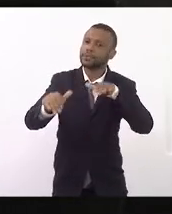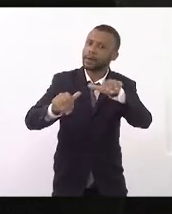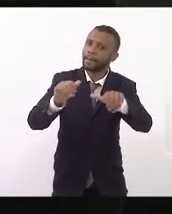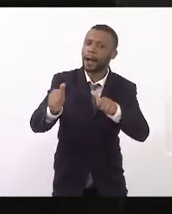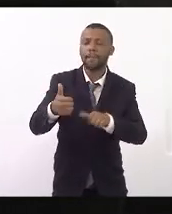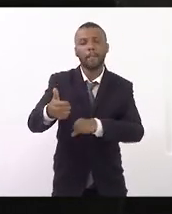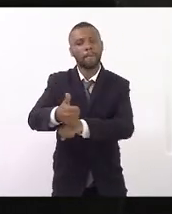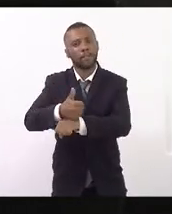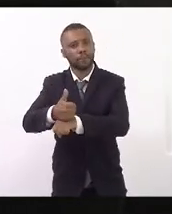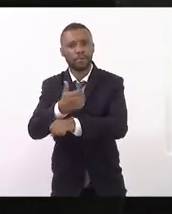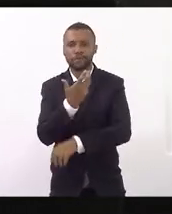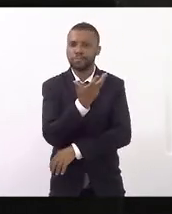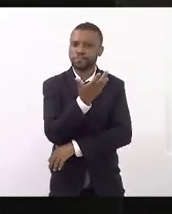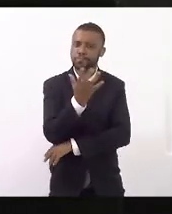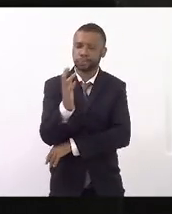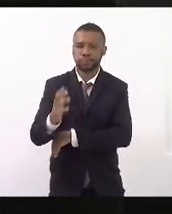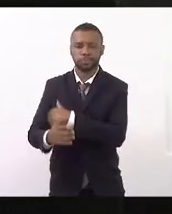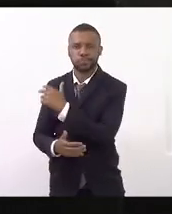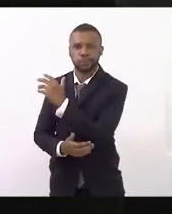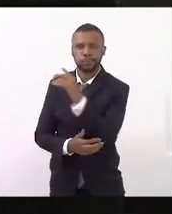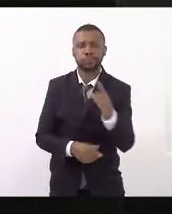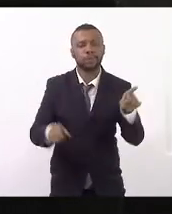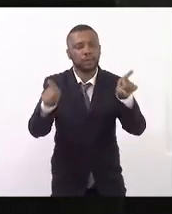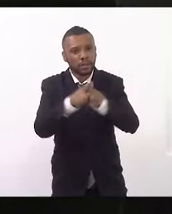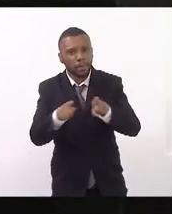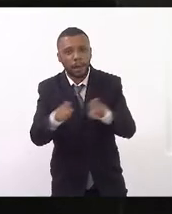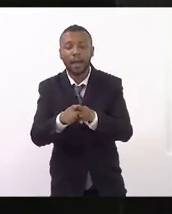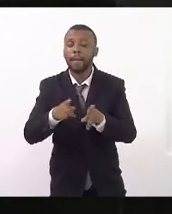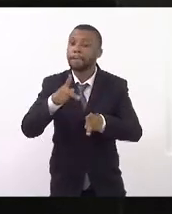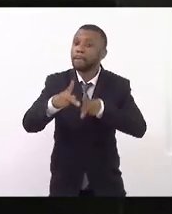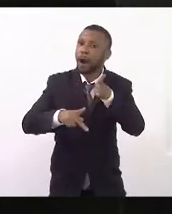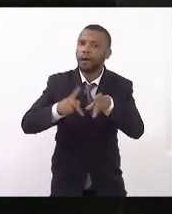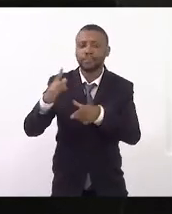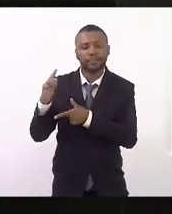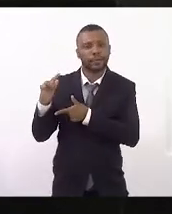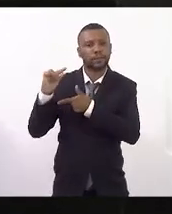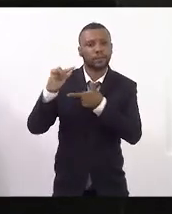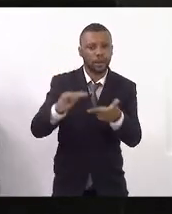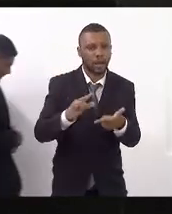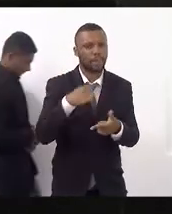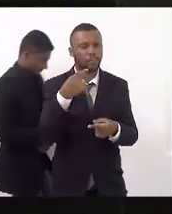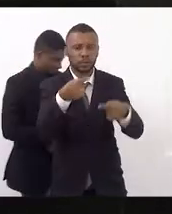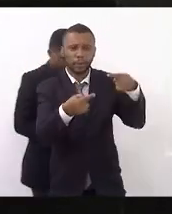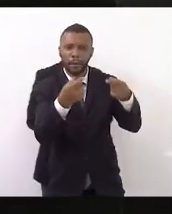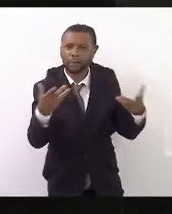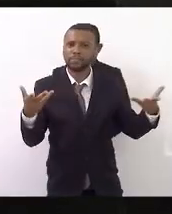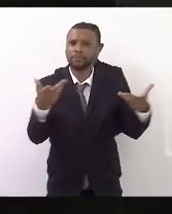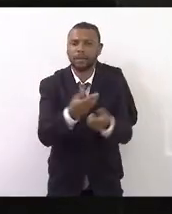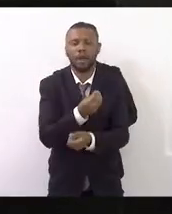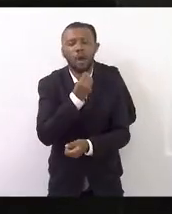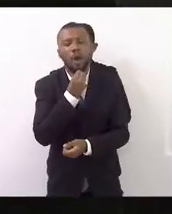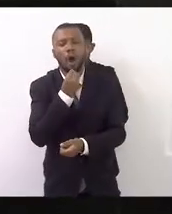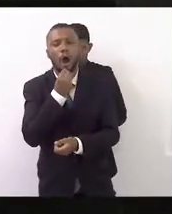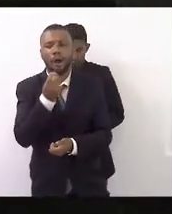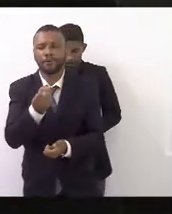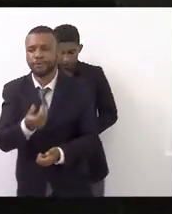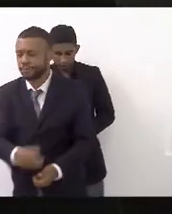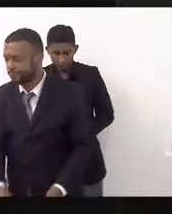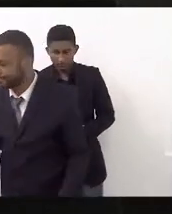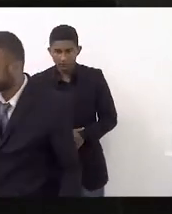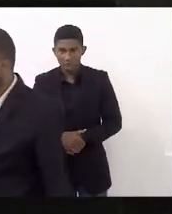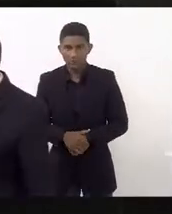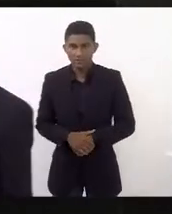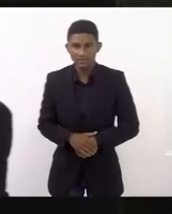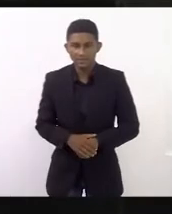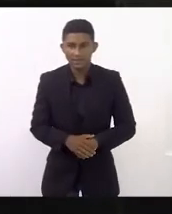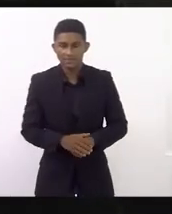chamarmos, inclusive, povos tradicionais, para que a gente faça um debate qualificado e que, claro, em nome da economia